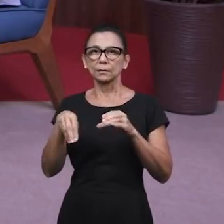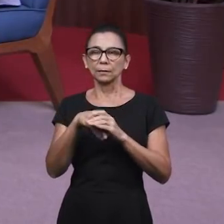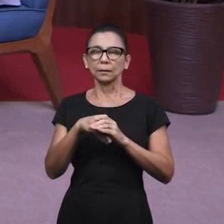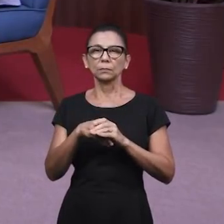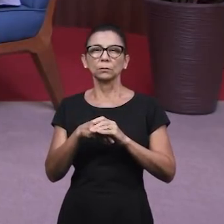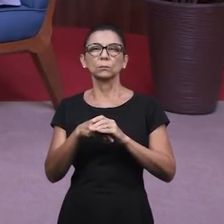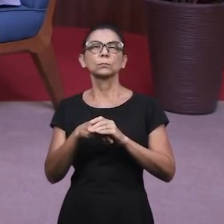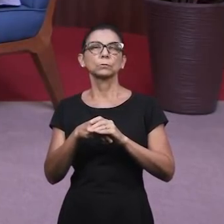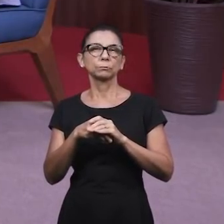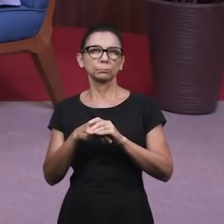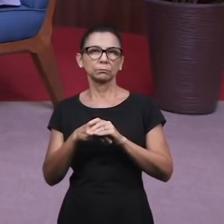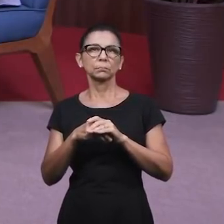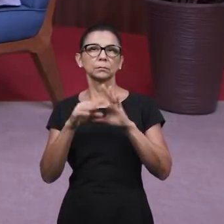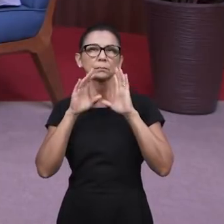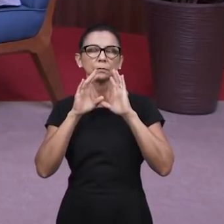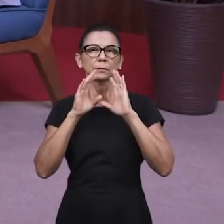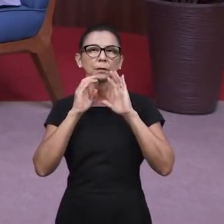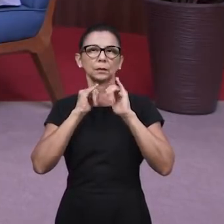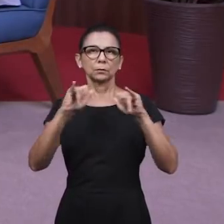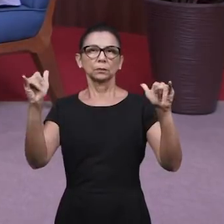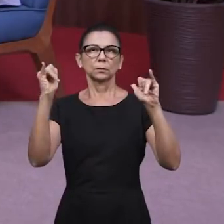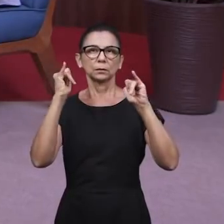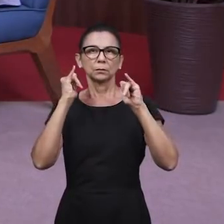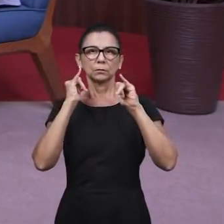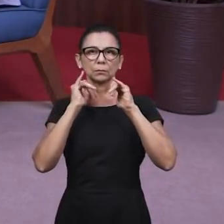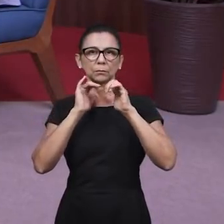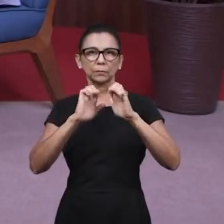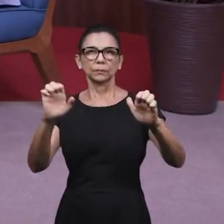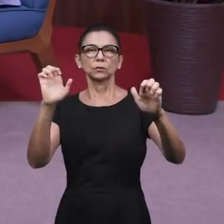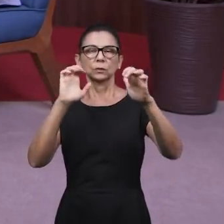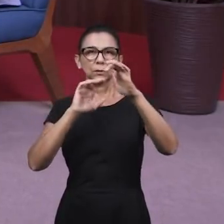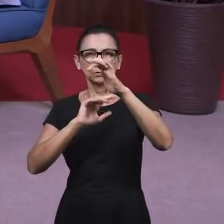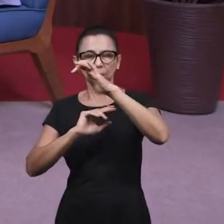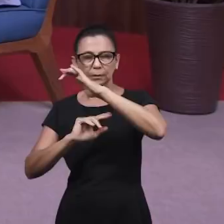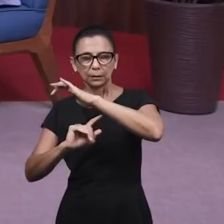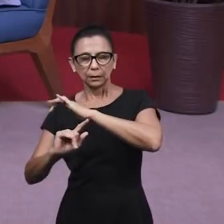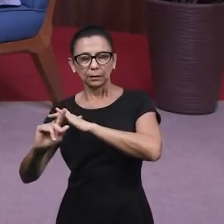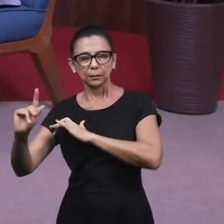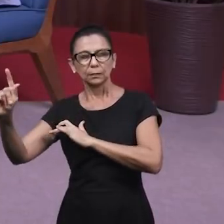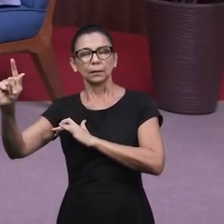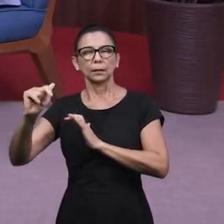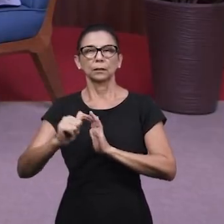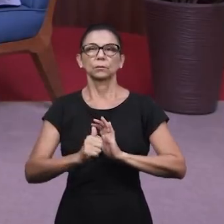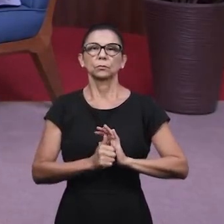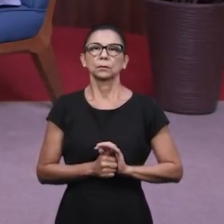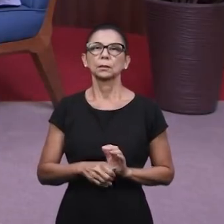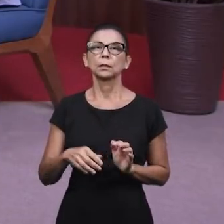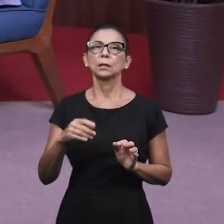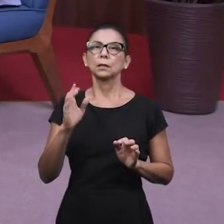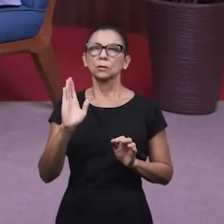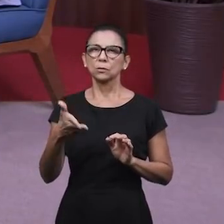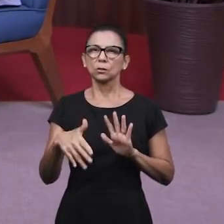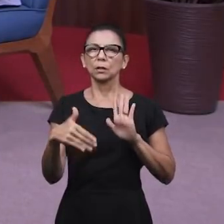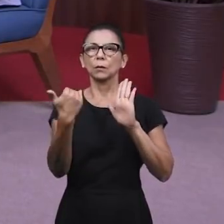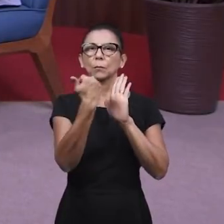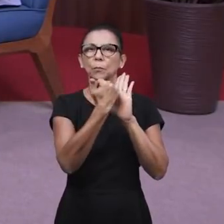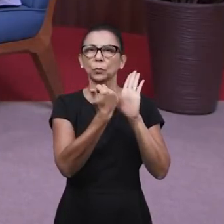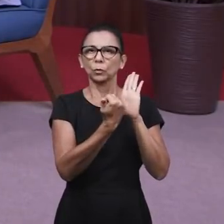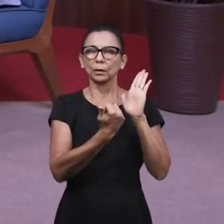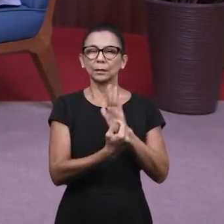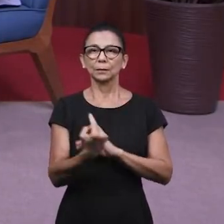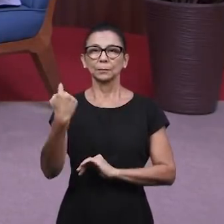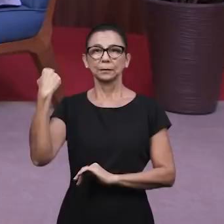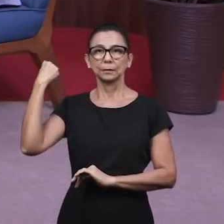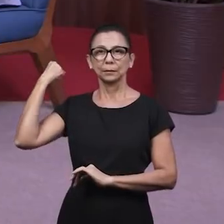pastor Sérgio Souza, eles abordam elemento por elemento do tabernáculo. Você vai encontrar uma